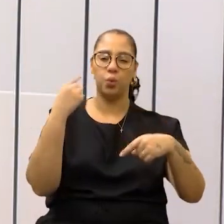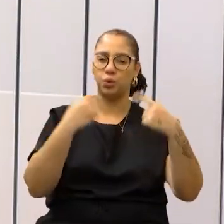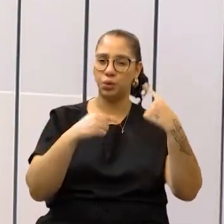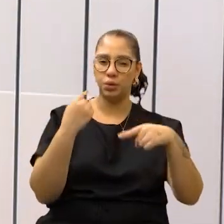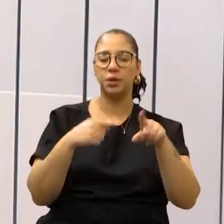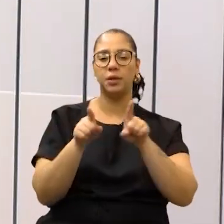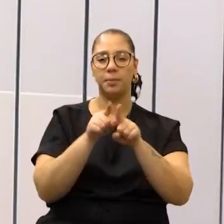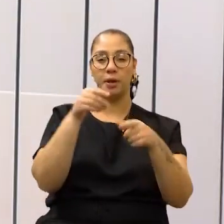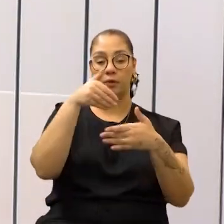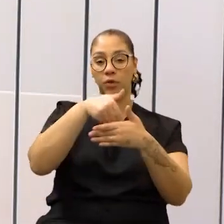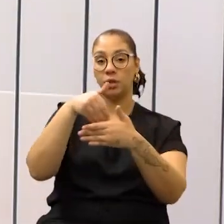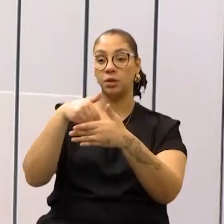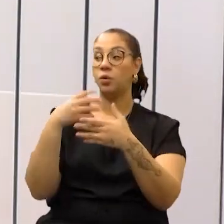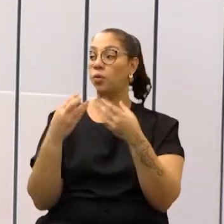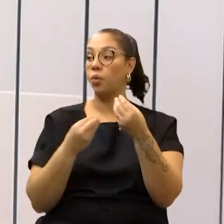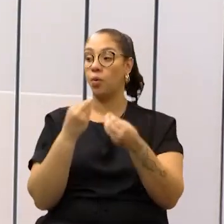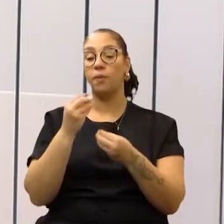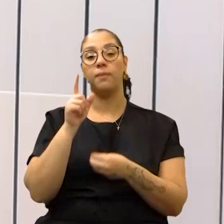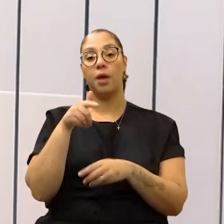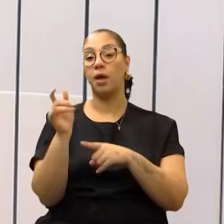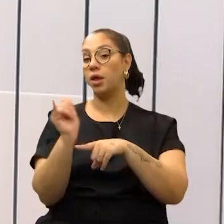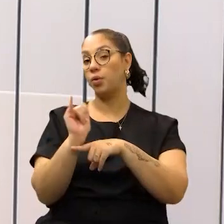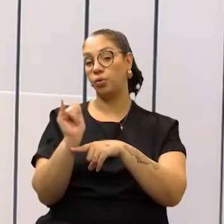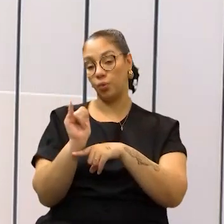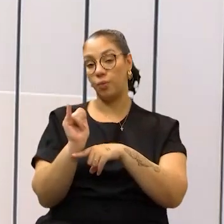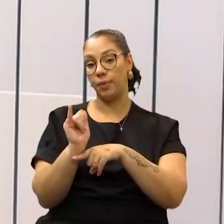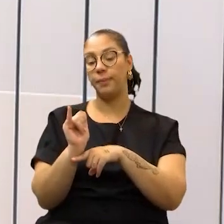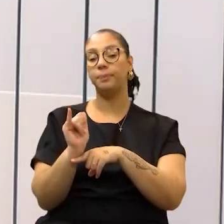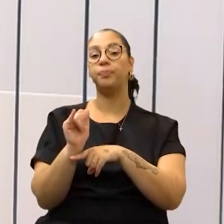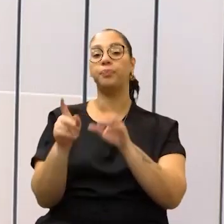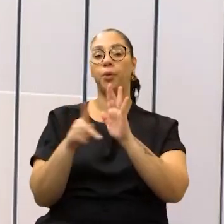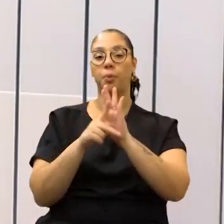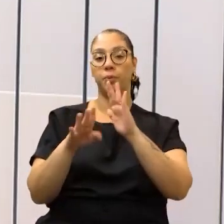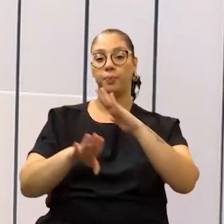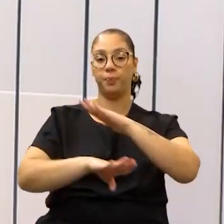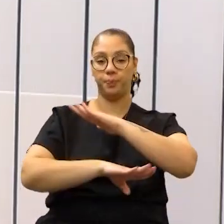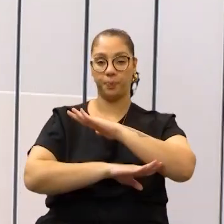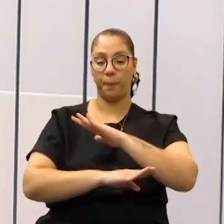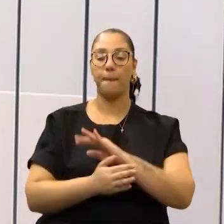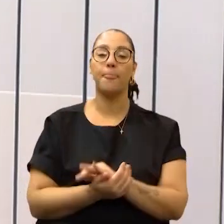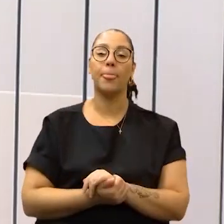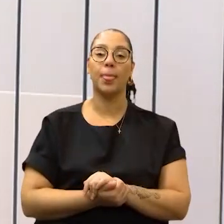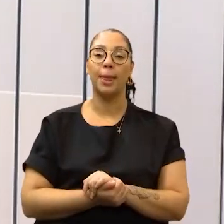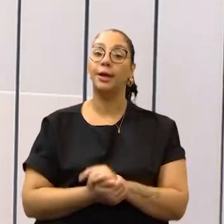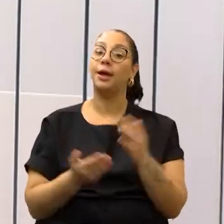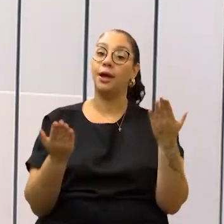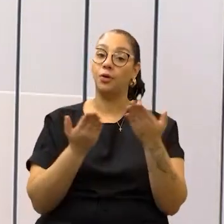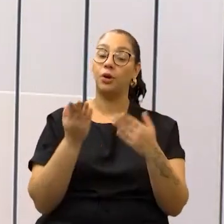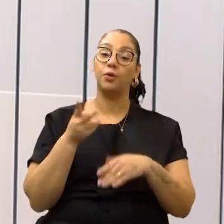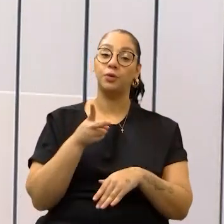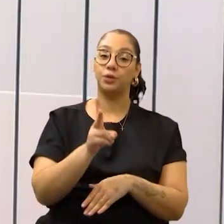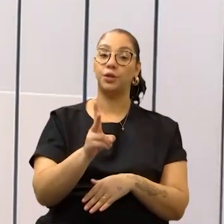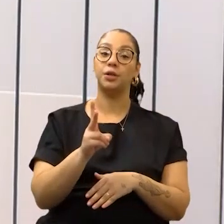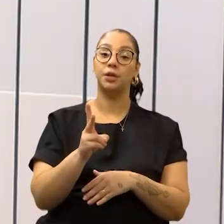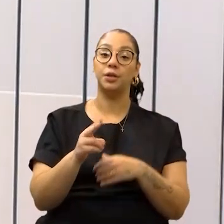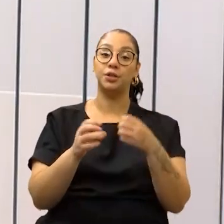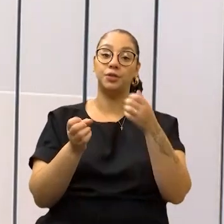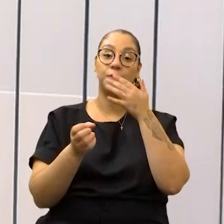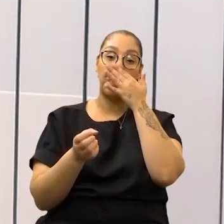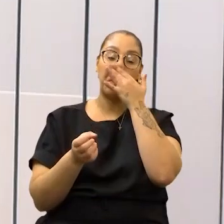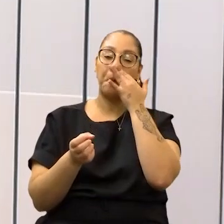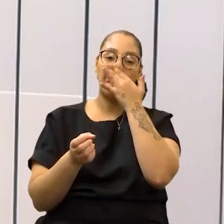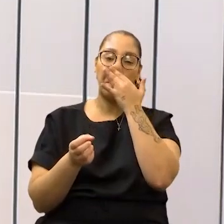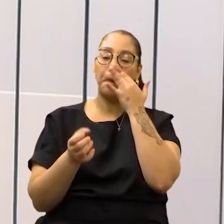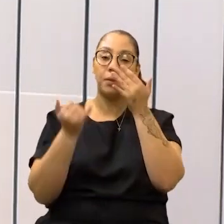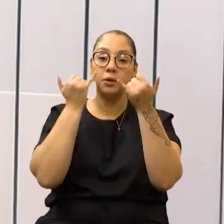as discussões, com as votações, é só ir lá no youtube.com/TV Câmara Campinas. A gente segue aqui com as